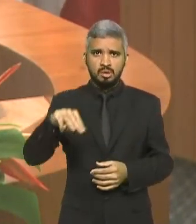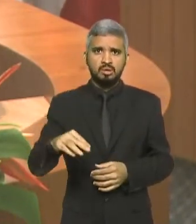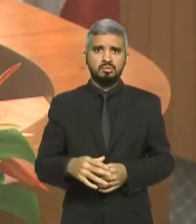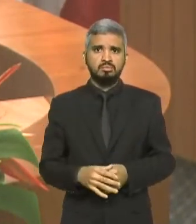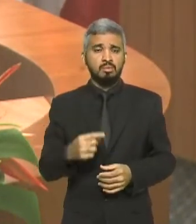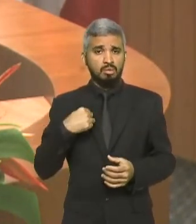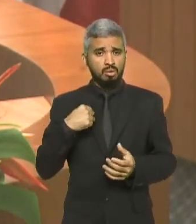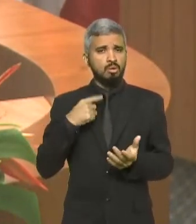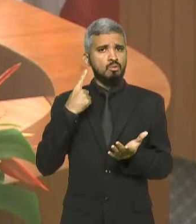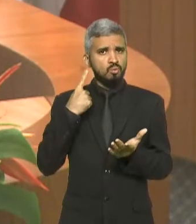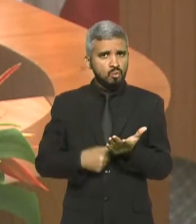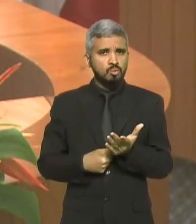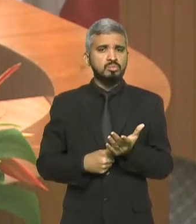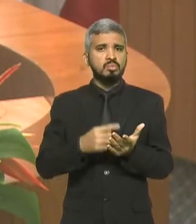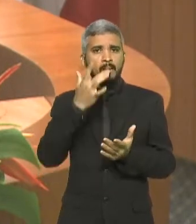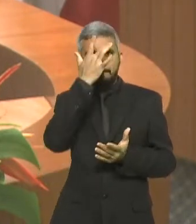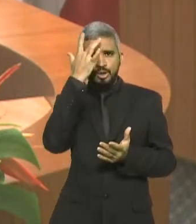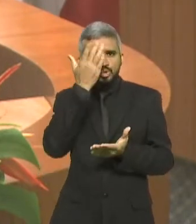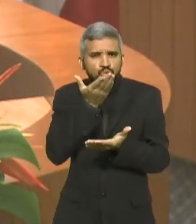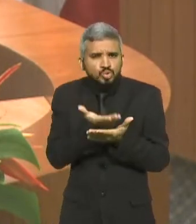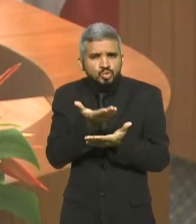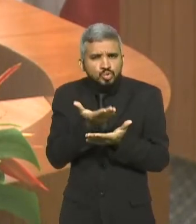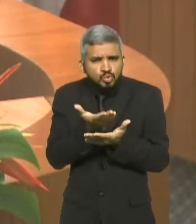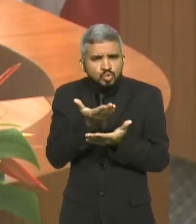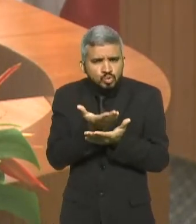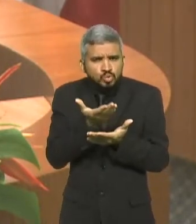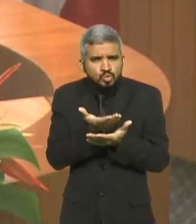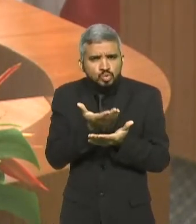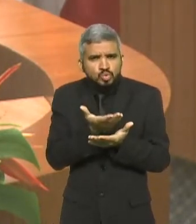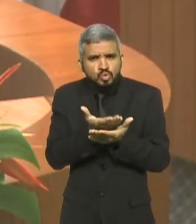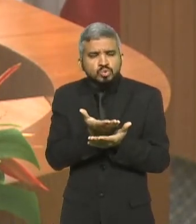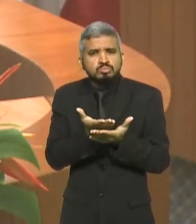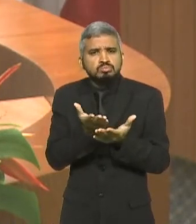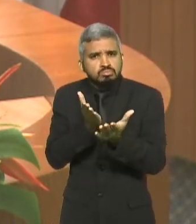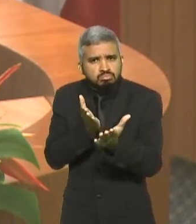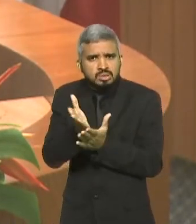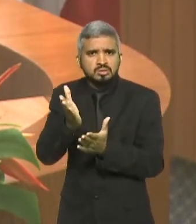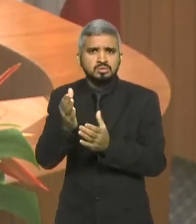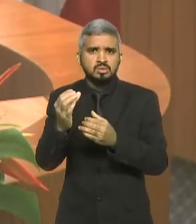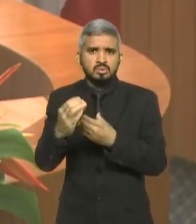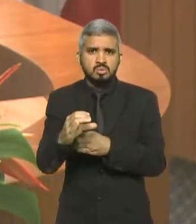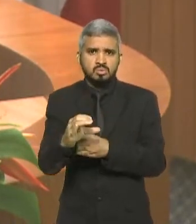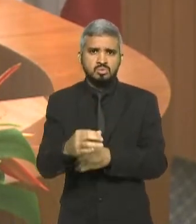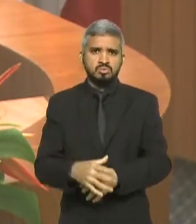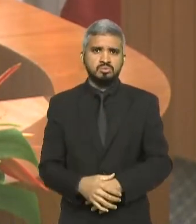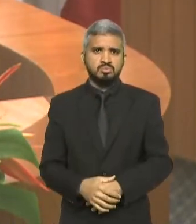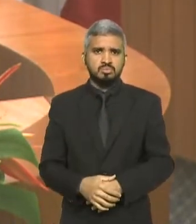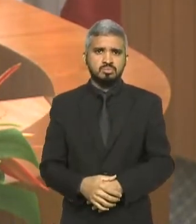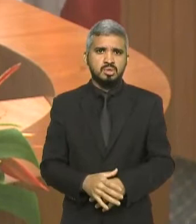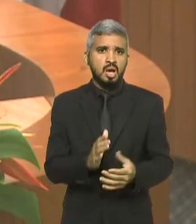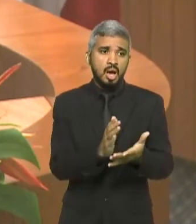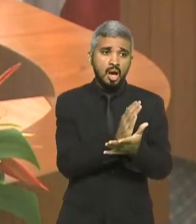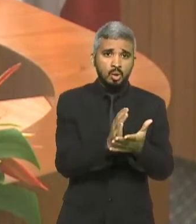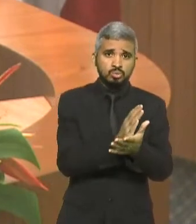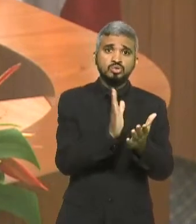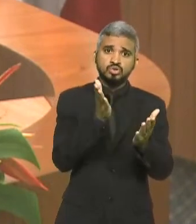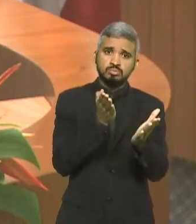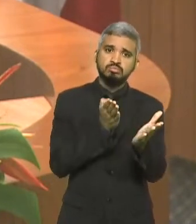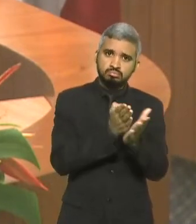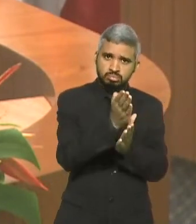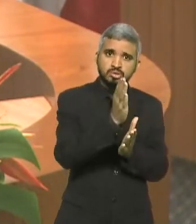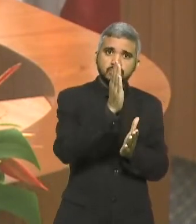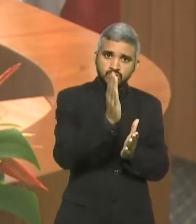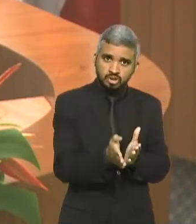concurso público, o meu compromisso com aqueles que já estudaram, já passaram, estão aguardando a nomeação, e o meu